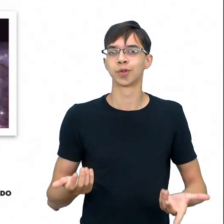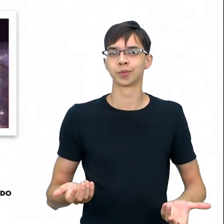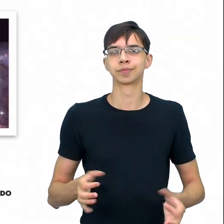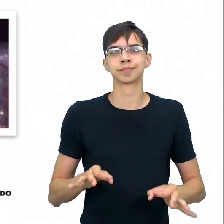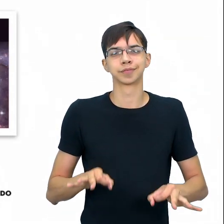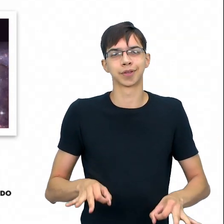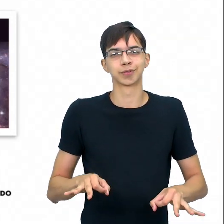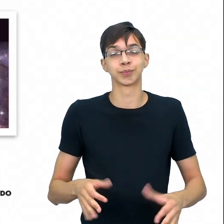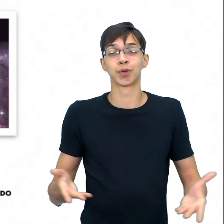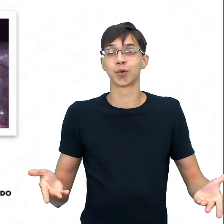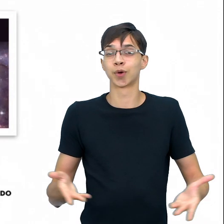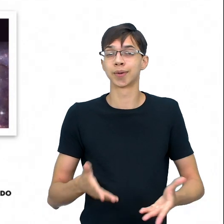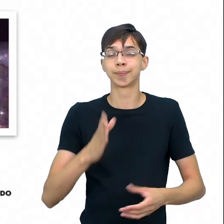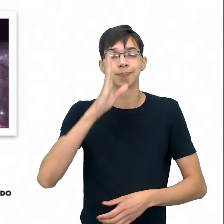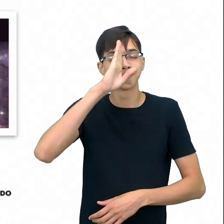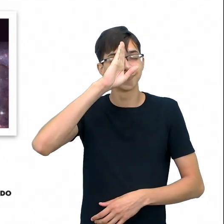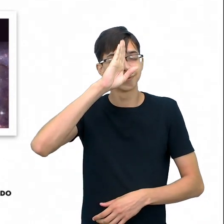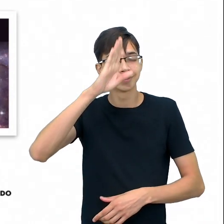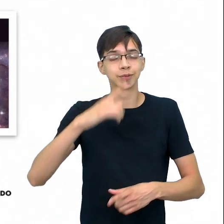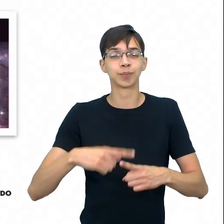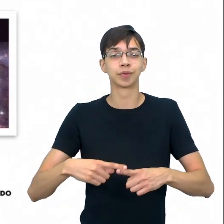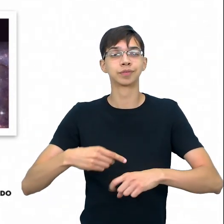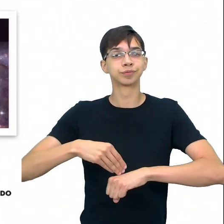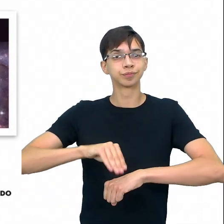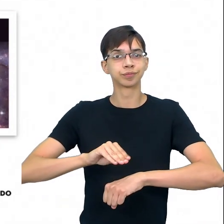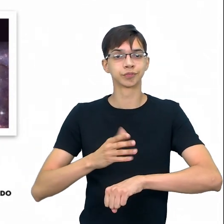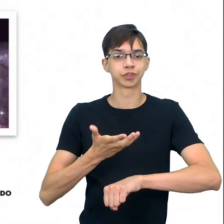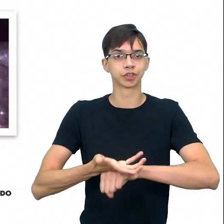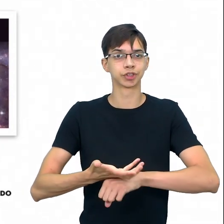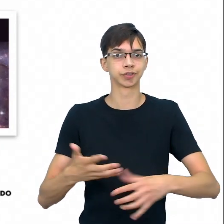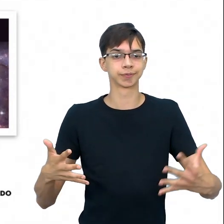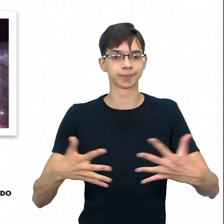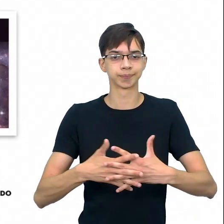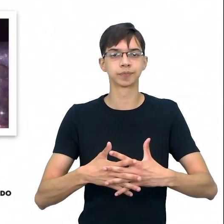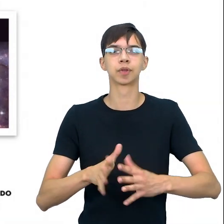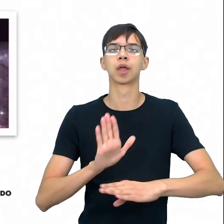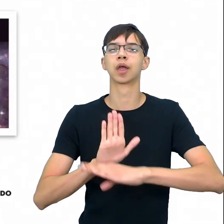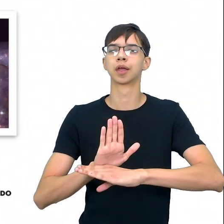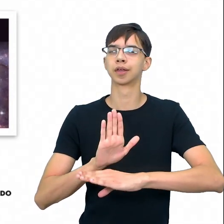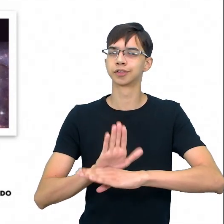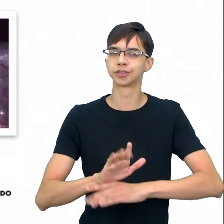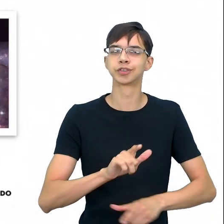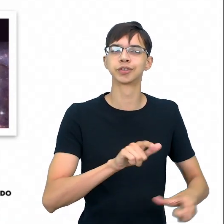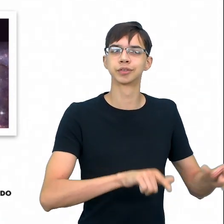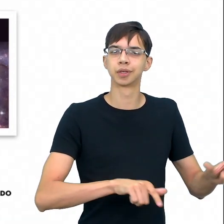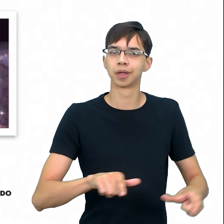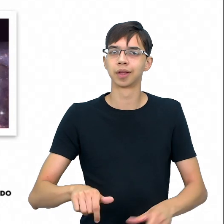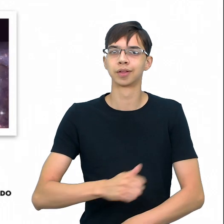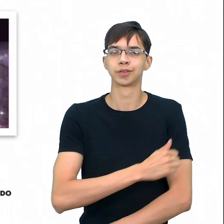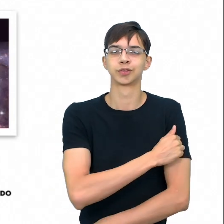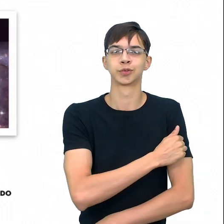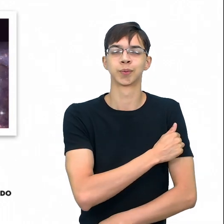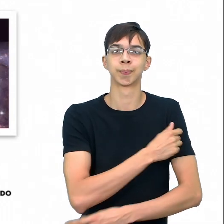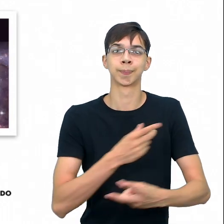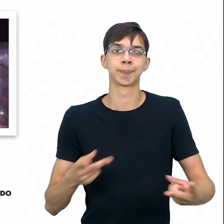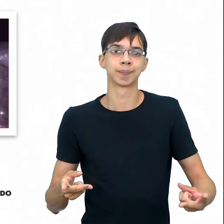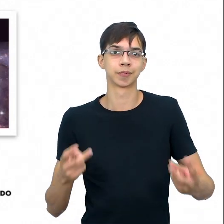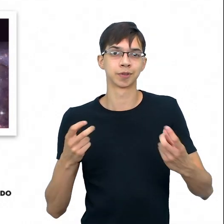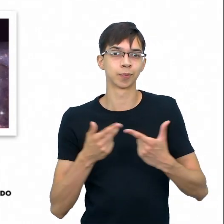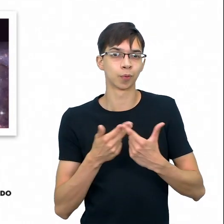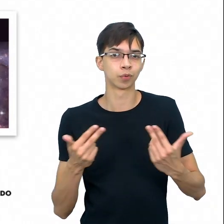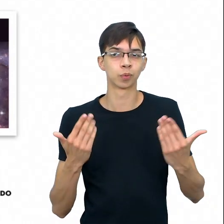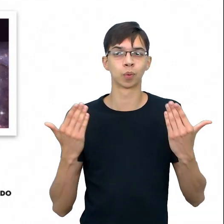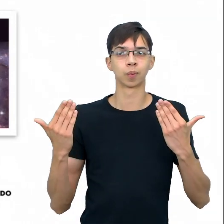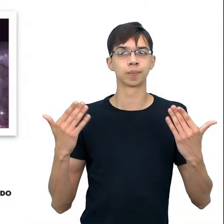sugestões interdisciplinares, que elas vão contribuir bastante para o engajamento dos estudantes, quando eles começam a perceber essas